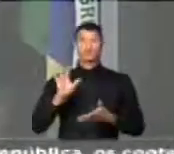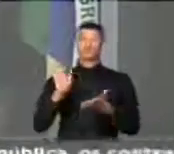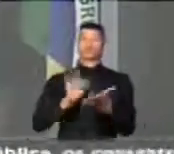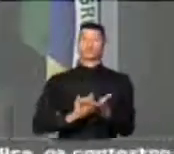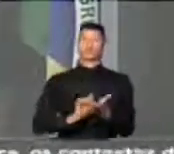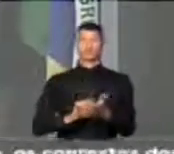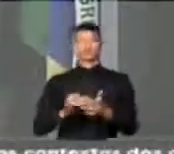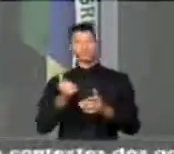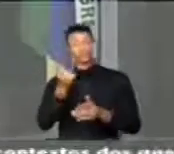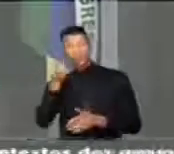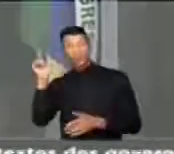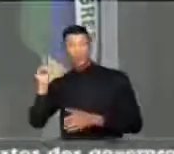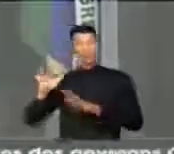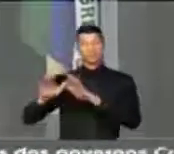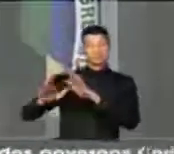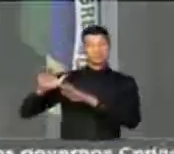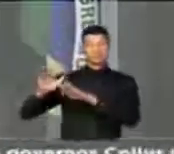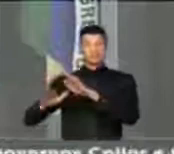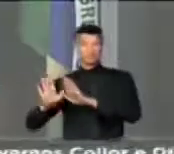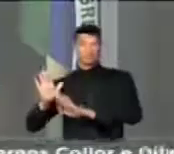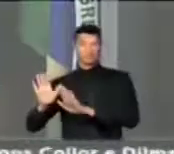legítimas, outras nem tanto.